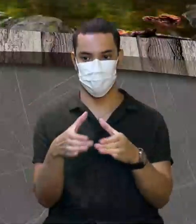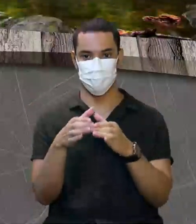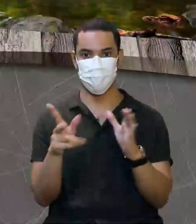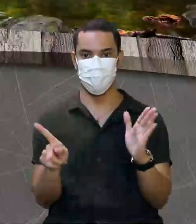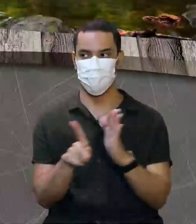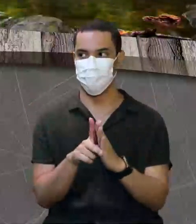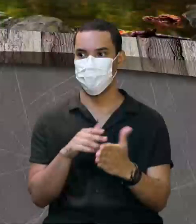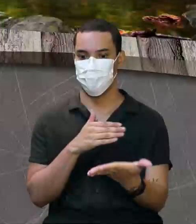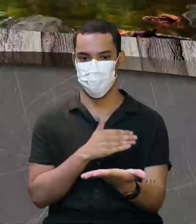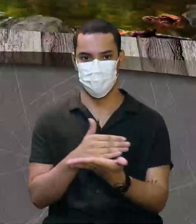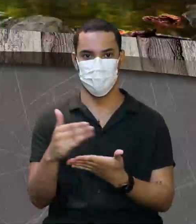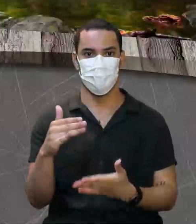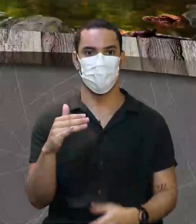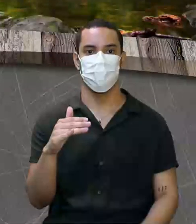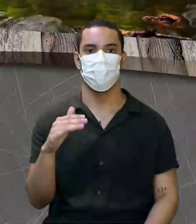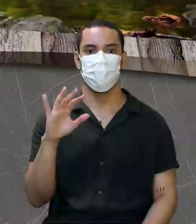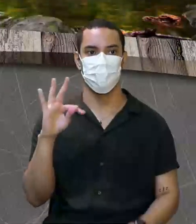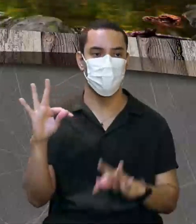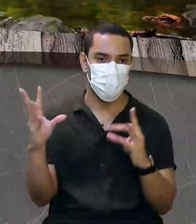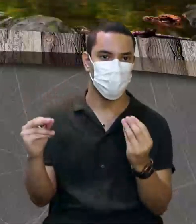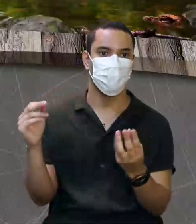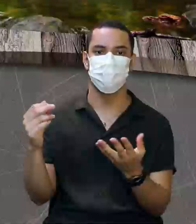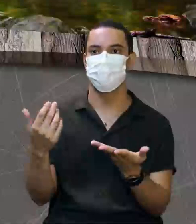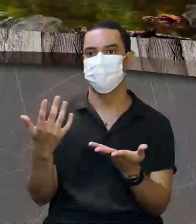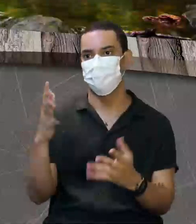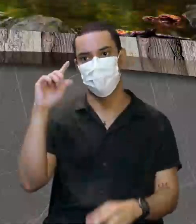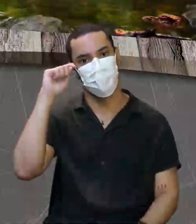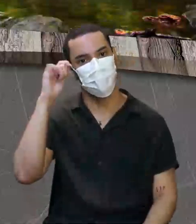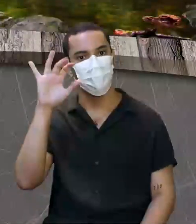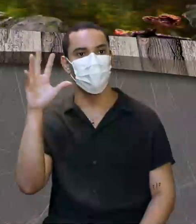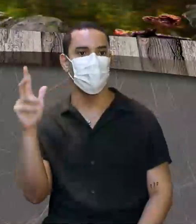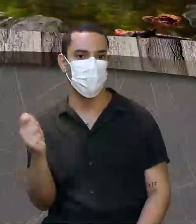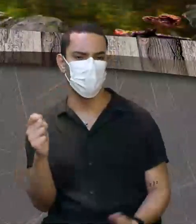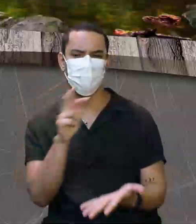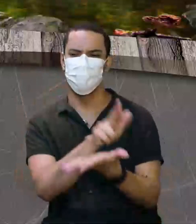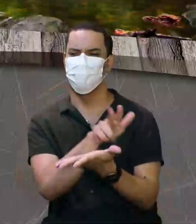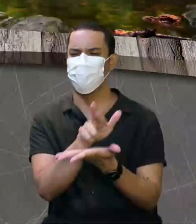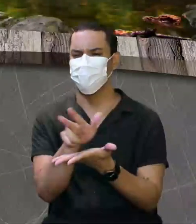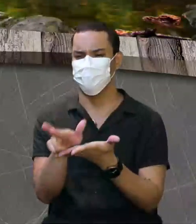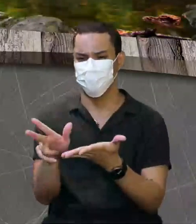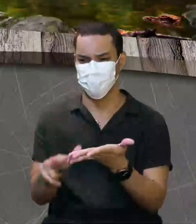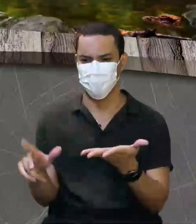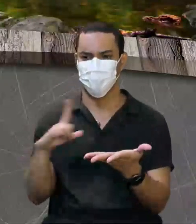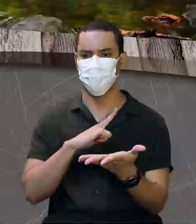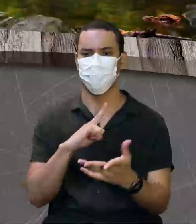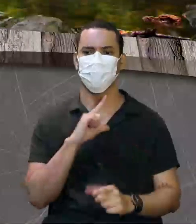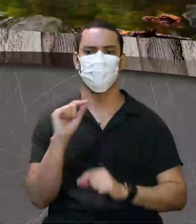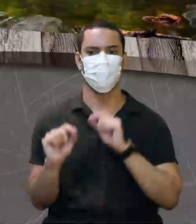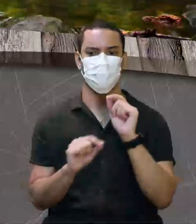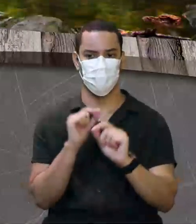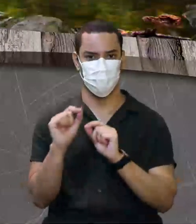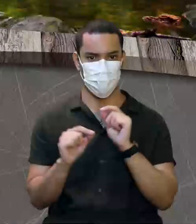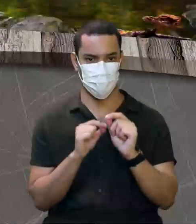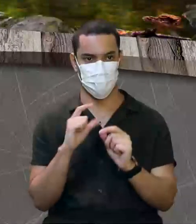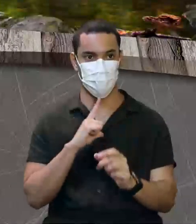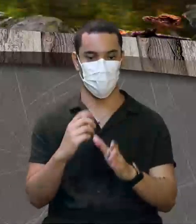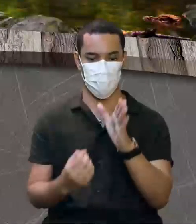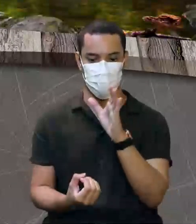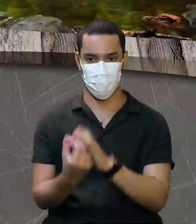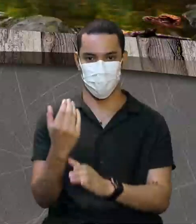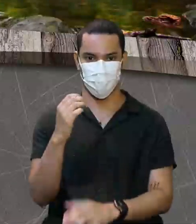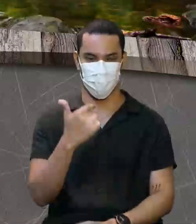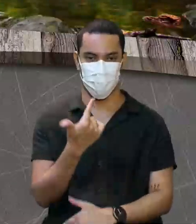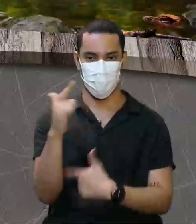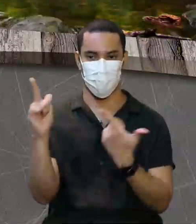grupos, a partir dos australopitecos, afarenses, africanos, Gard e vários outros, a gente teve, então, o surgimento